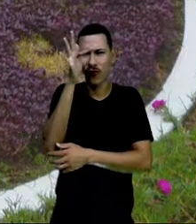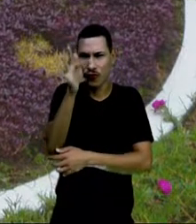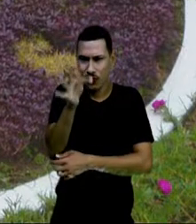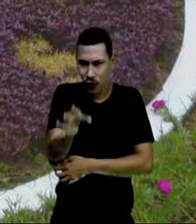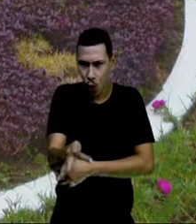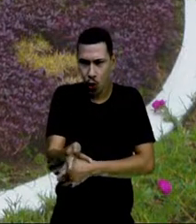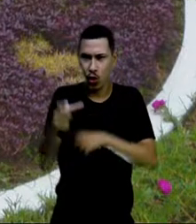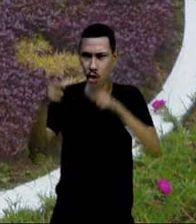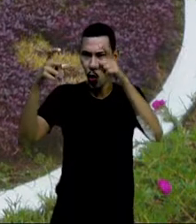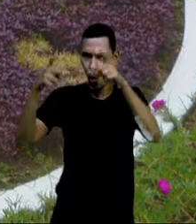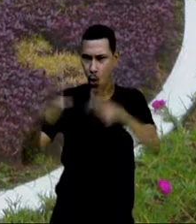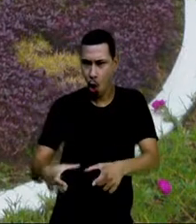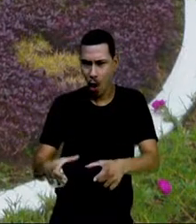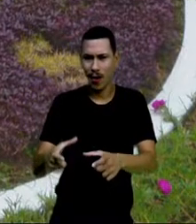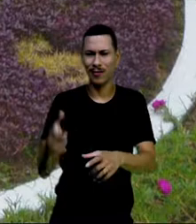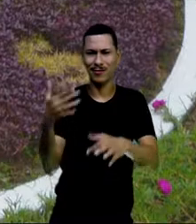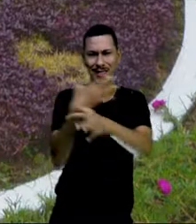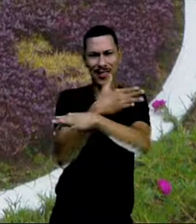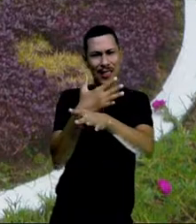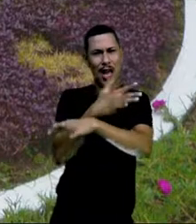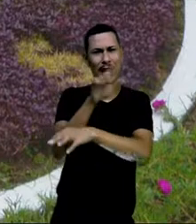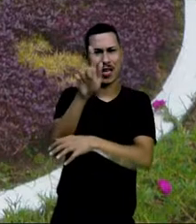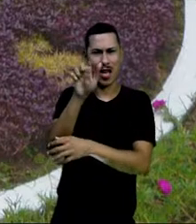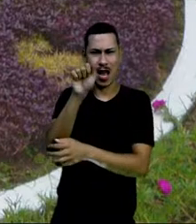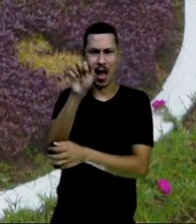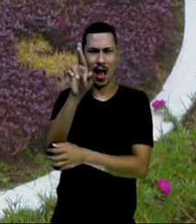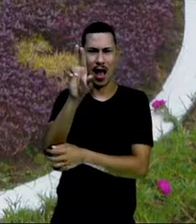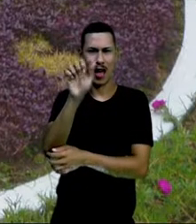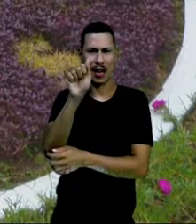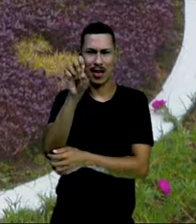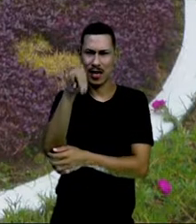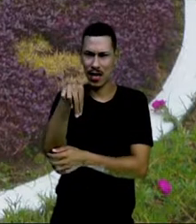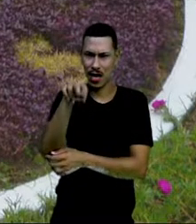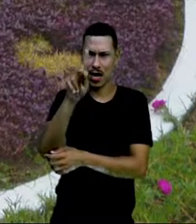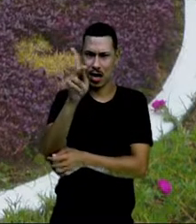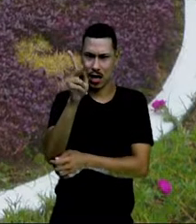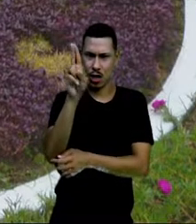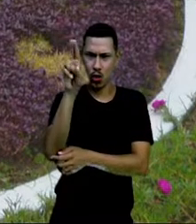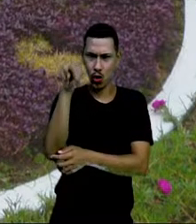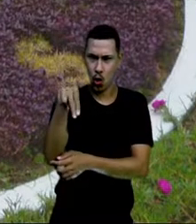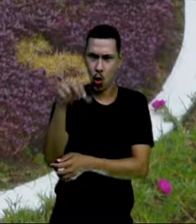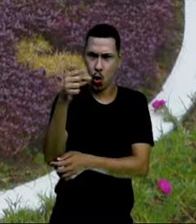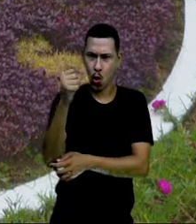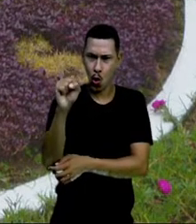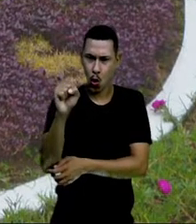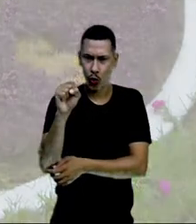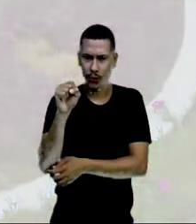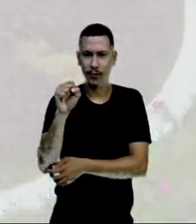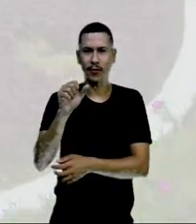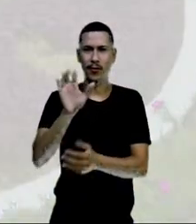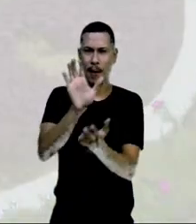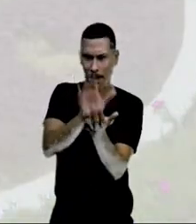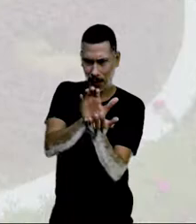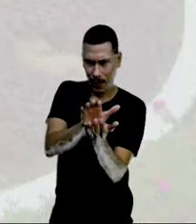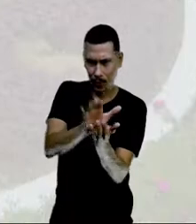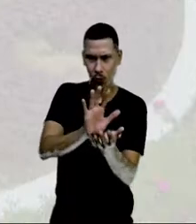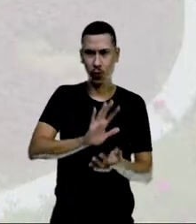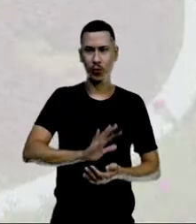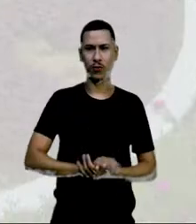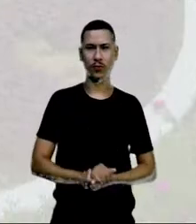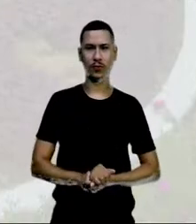é, esse relógio vai ser o nosso pontapé para a gente falar um pouquinho sobre ângulos. Como assim,